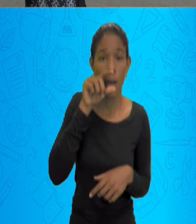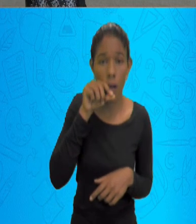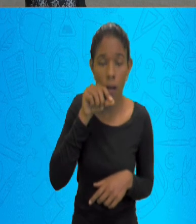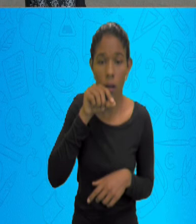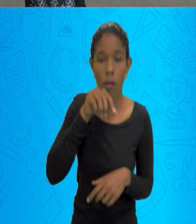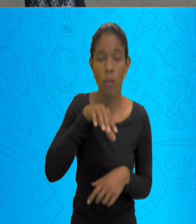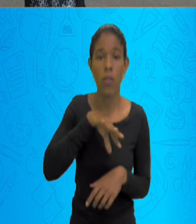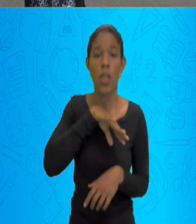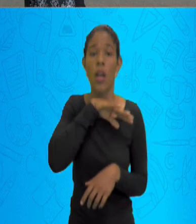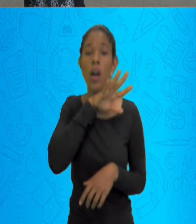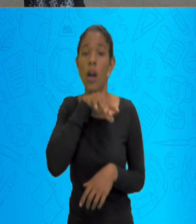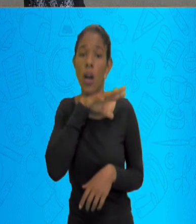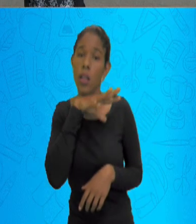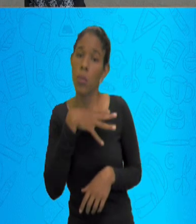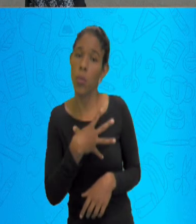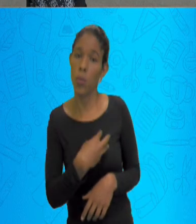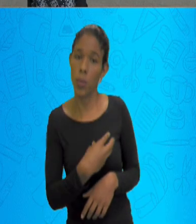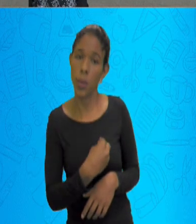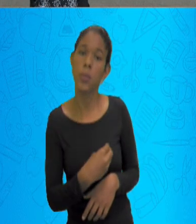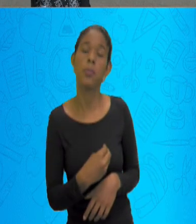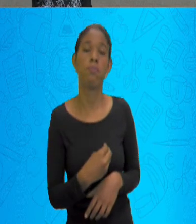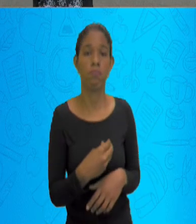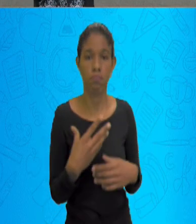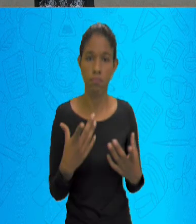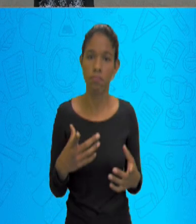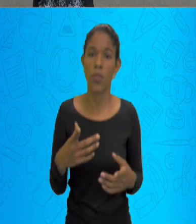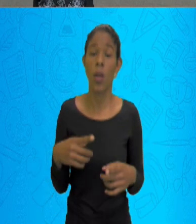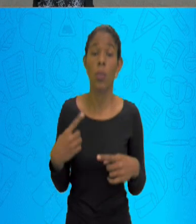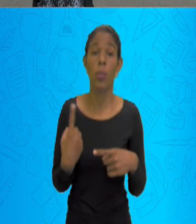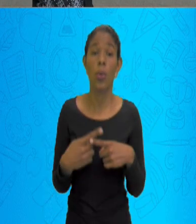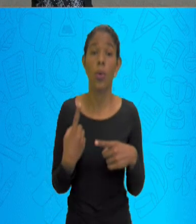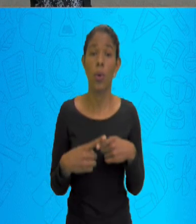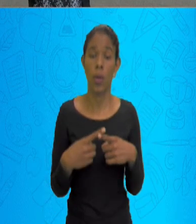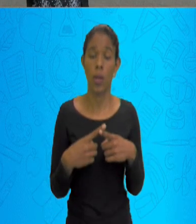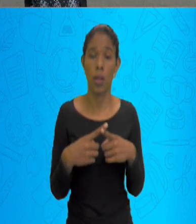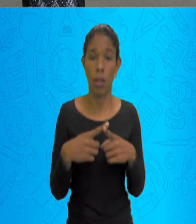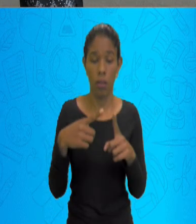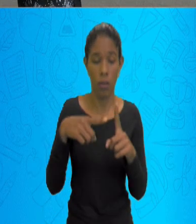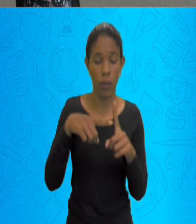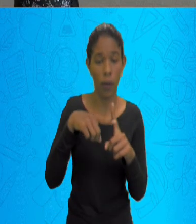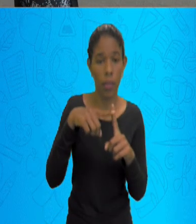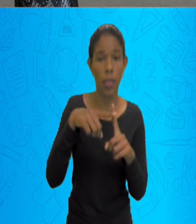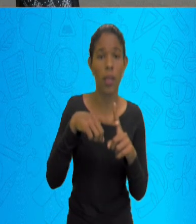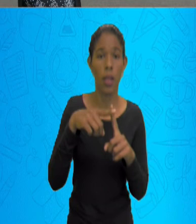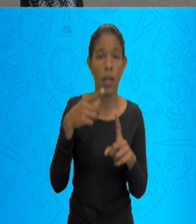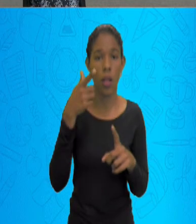ela consegue ser amena. Se nós tivermos com uma temperatura